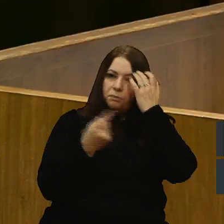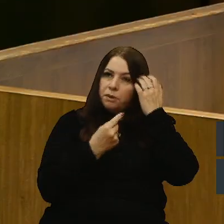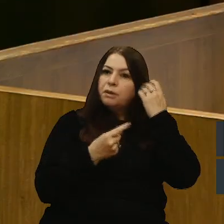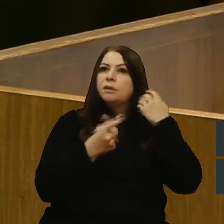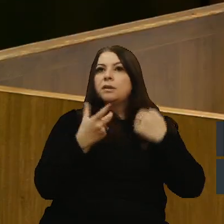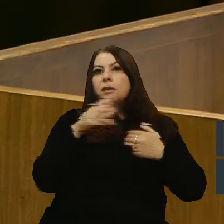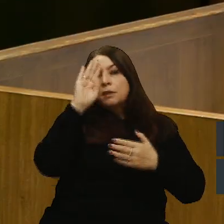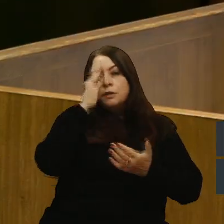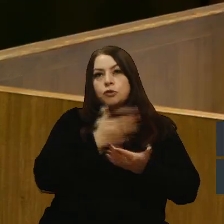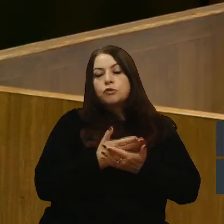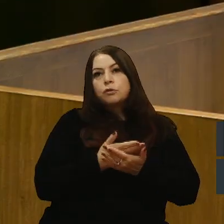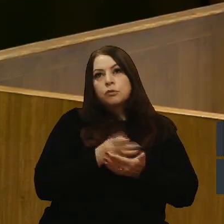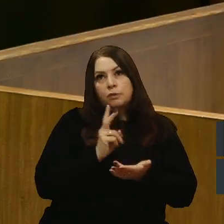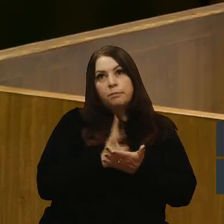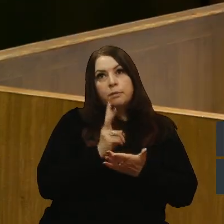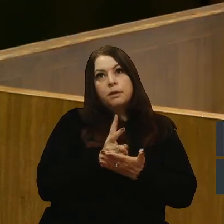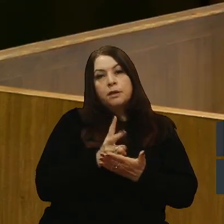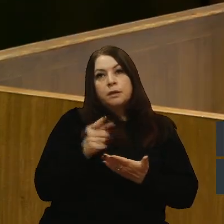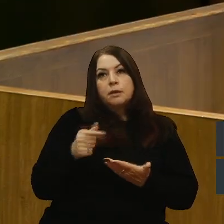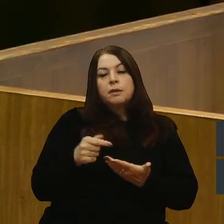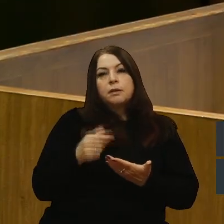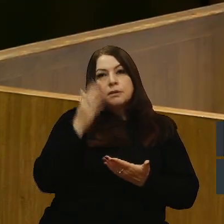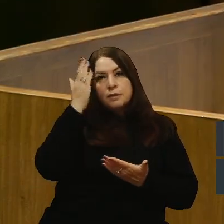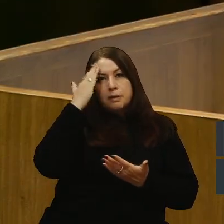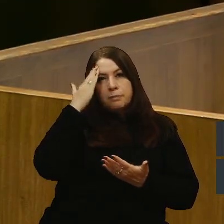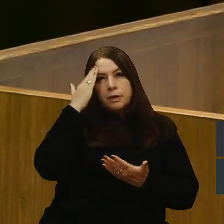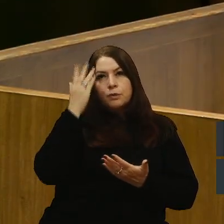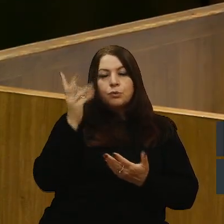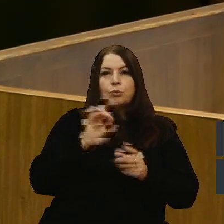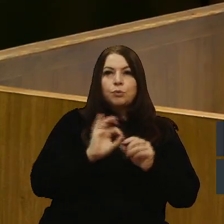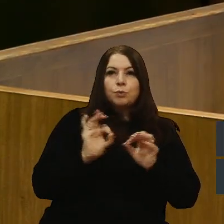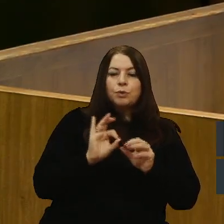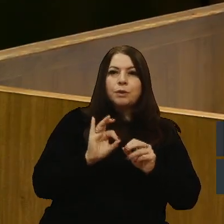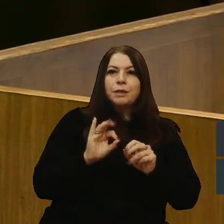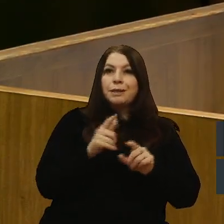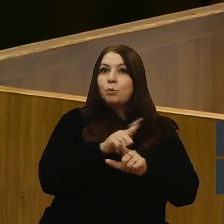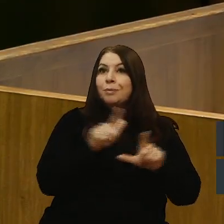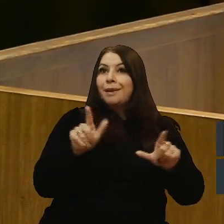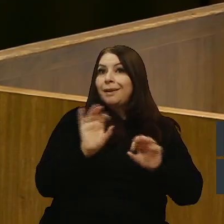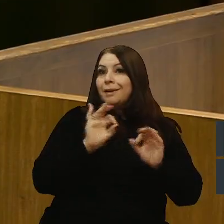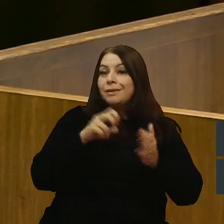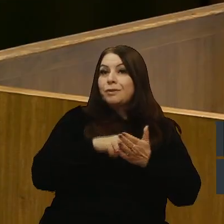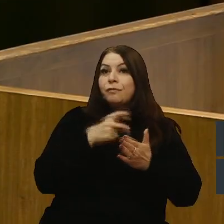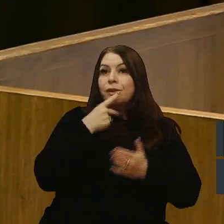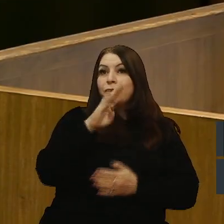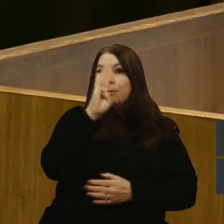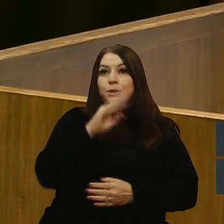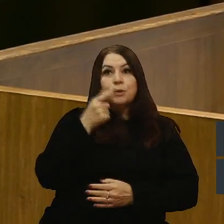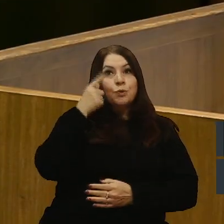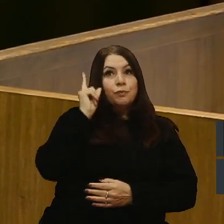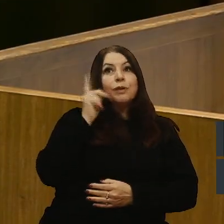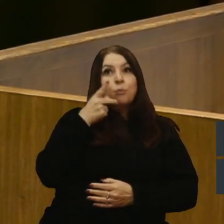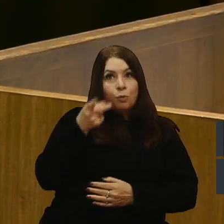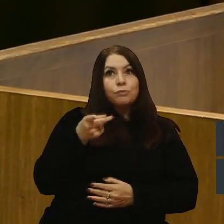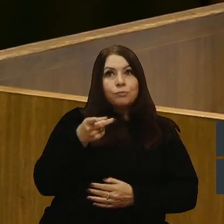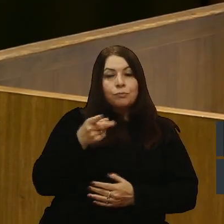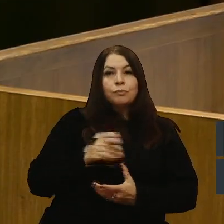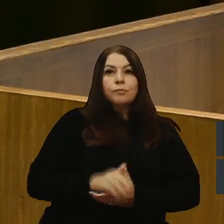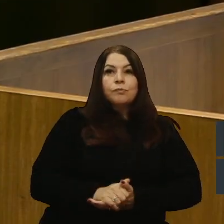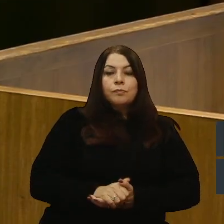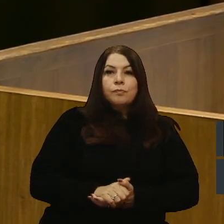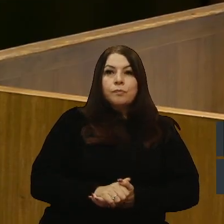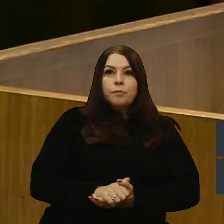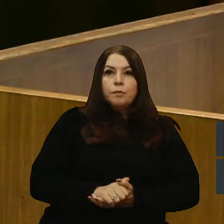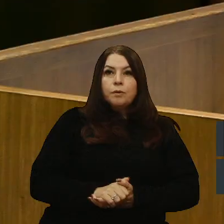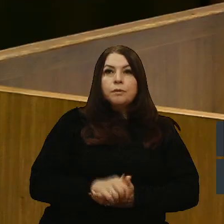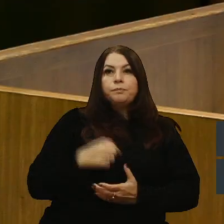acredito e eu procuro acreditar, mesmo sabendo da impunidade que a causa animal tem no Brasil, e falamos sobre isso ontem, né?